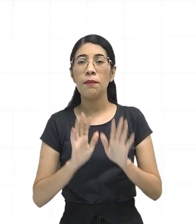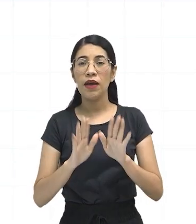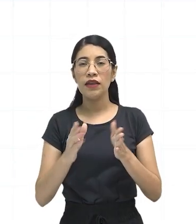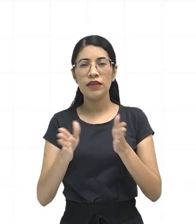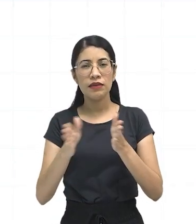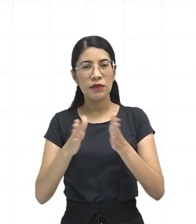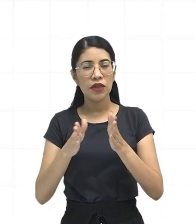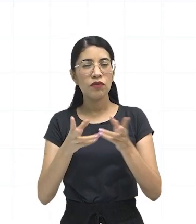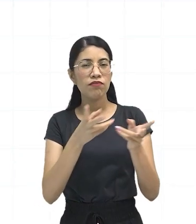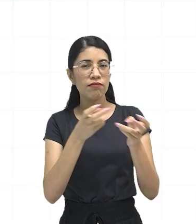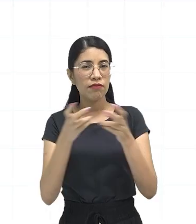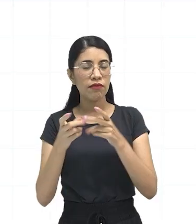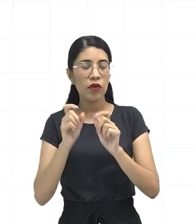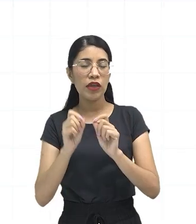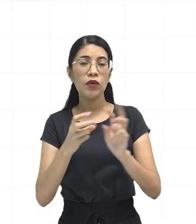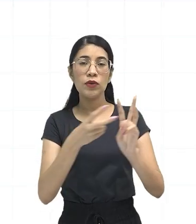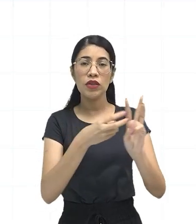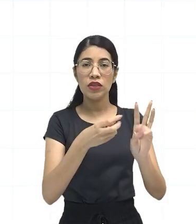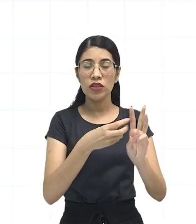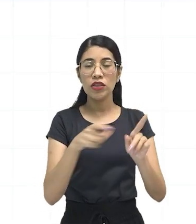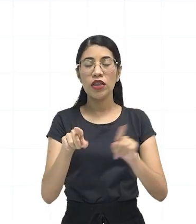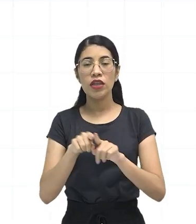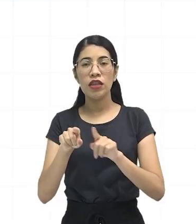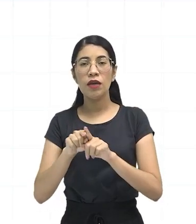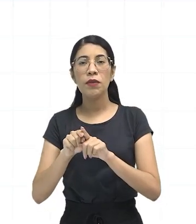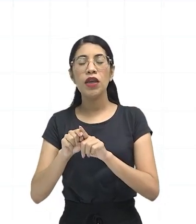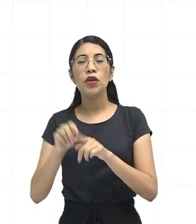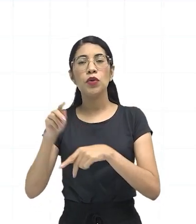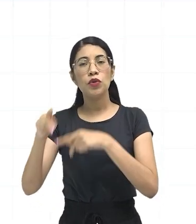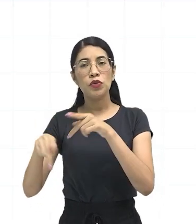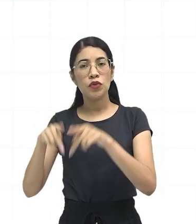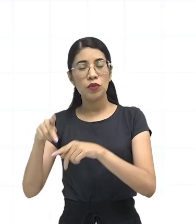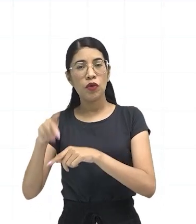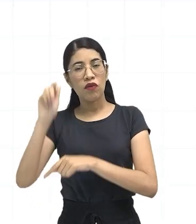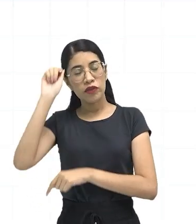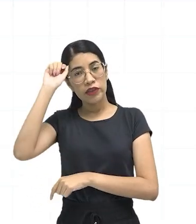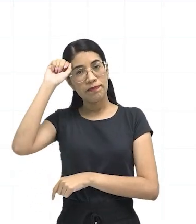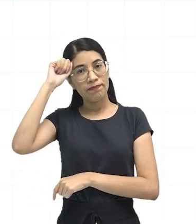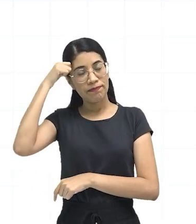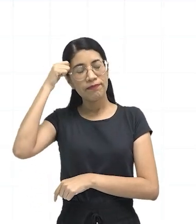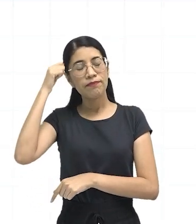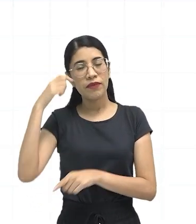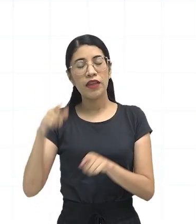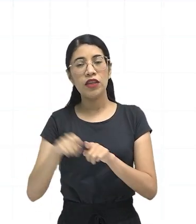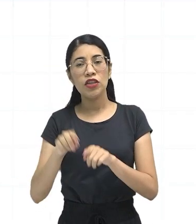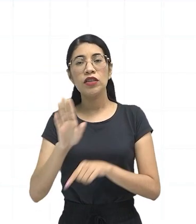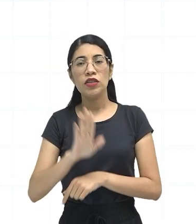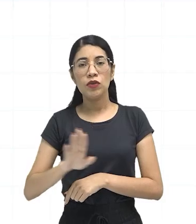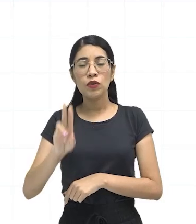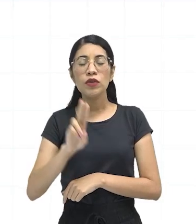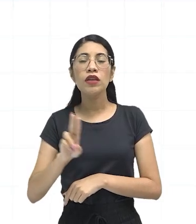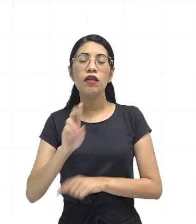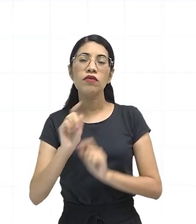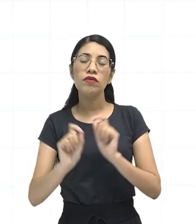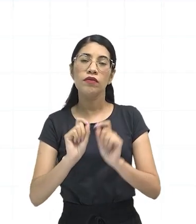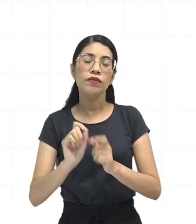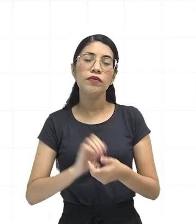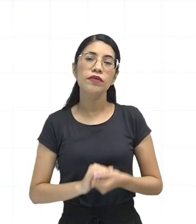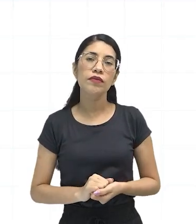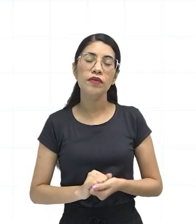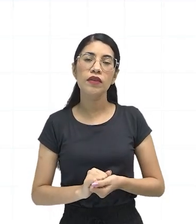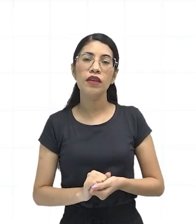época, né, tanto os indígenas quanto os africanos, eles já utilizavam aí